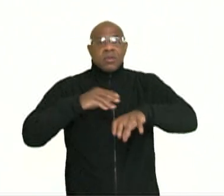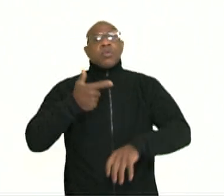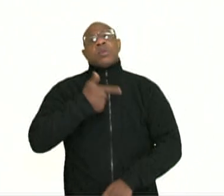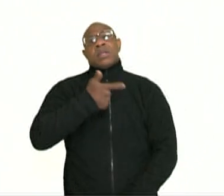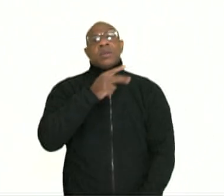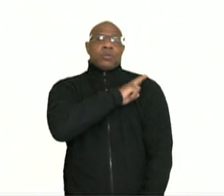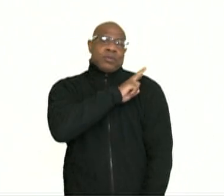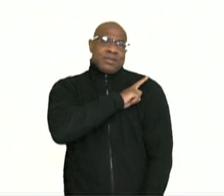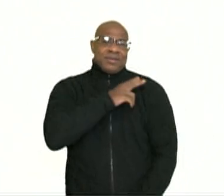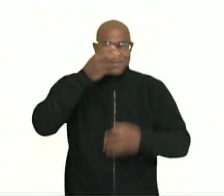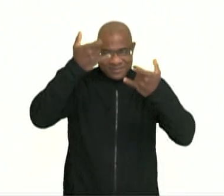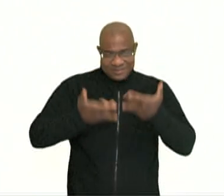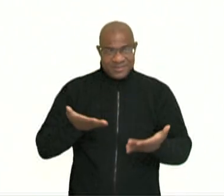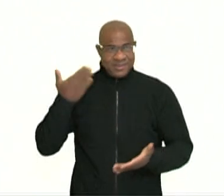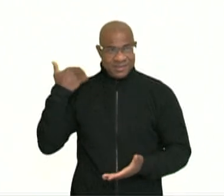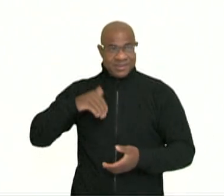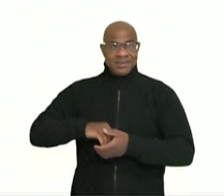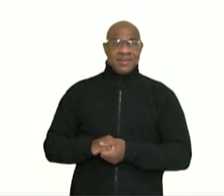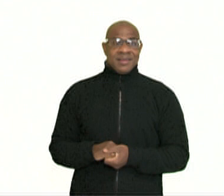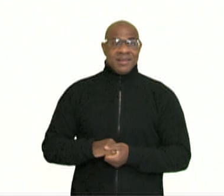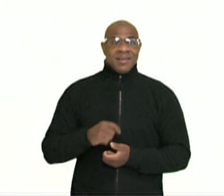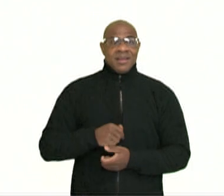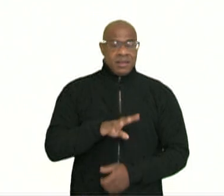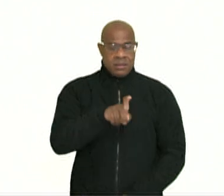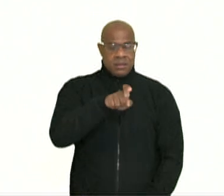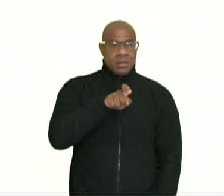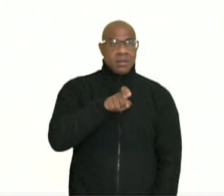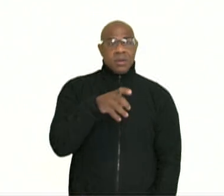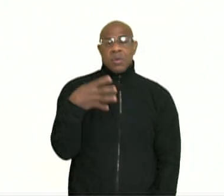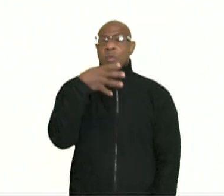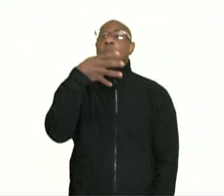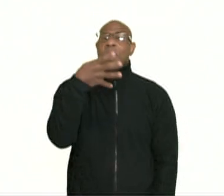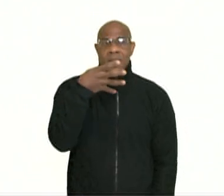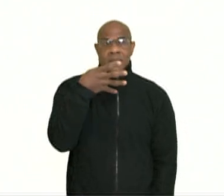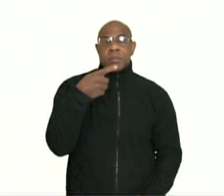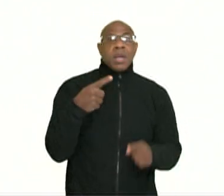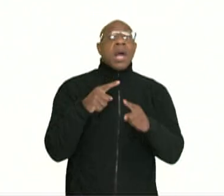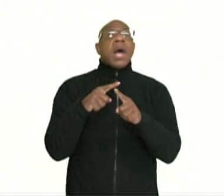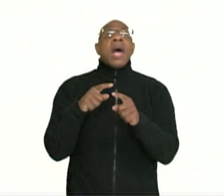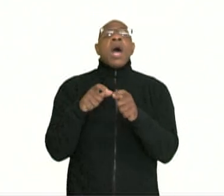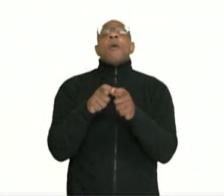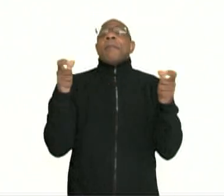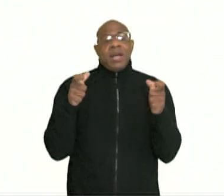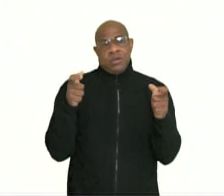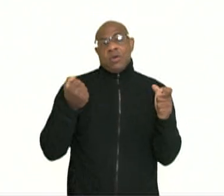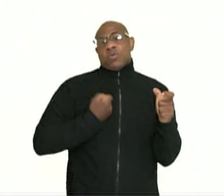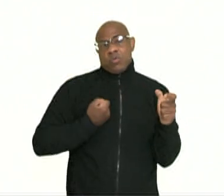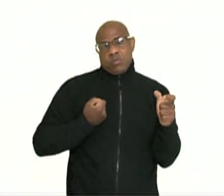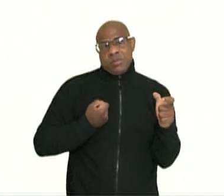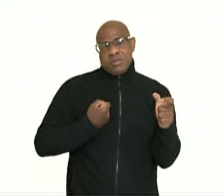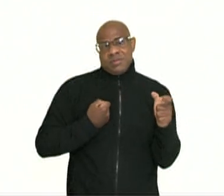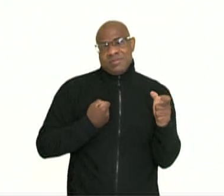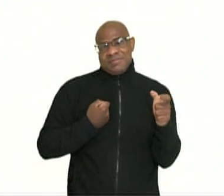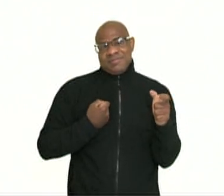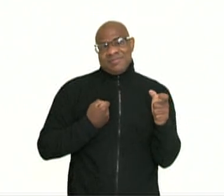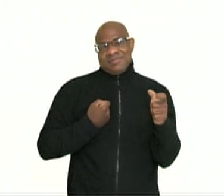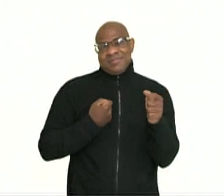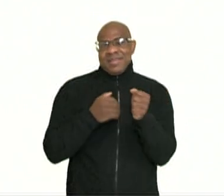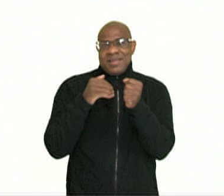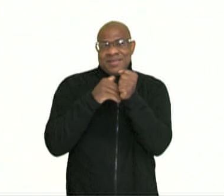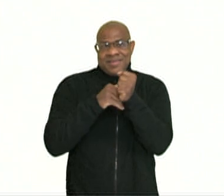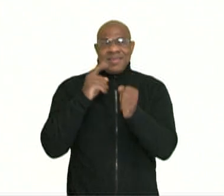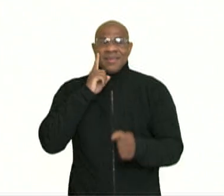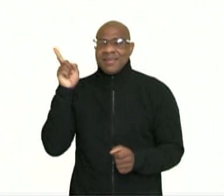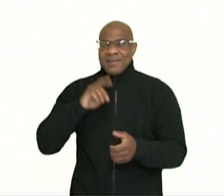nós trabalhamos. Então, como eu falei, ela é dita do quarto grau. Por quê? Porque é o maior expoente da incógnita. Mesmo que tenha o 2 aqui, ela é